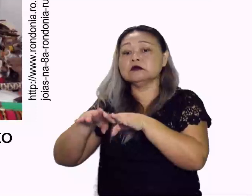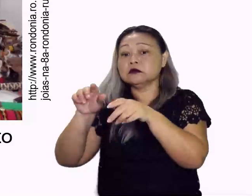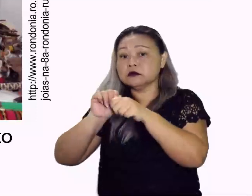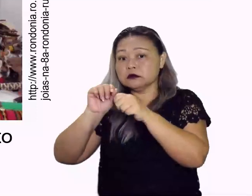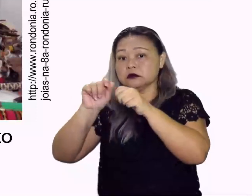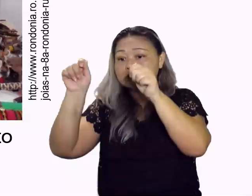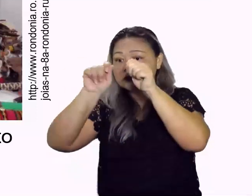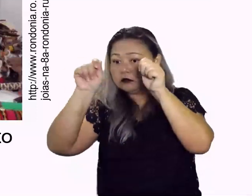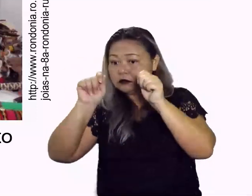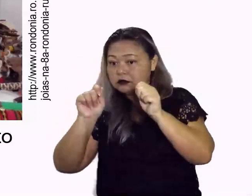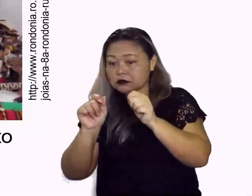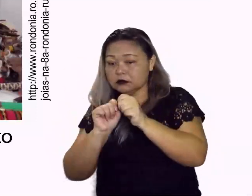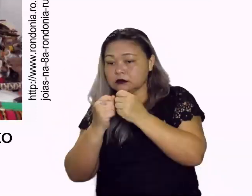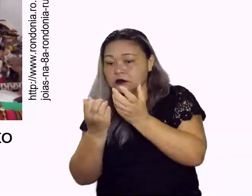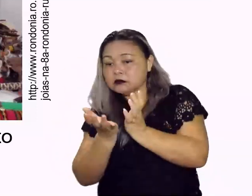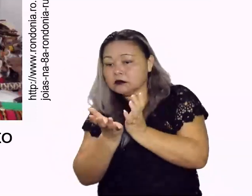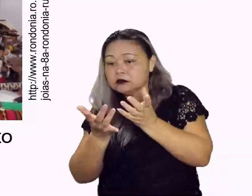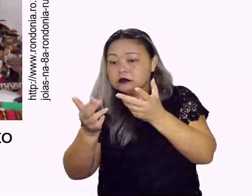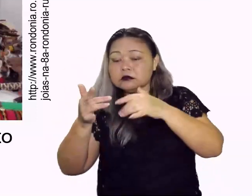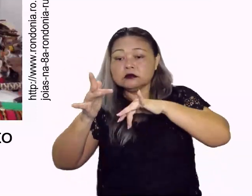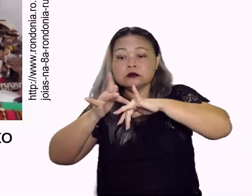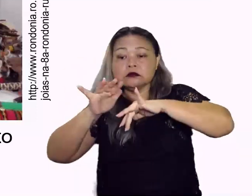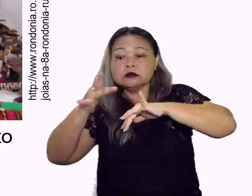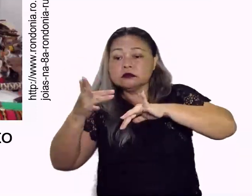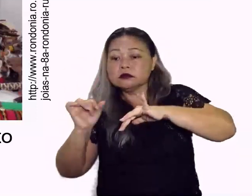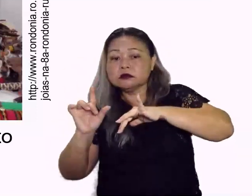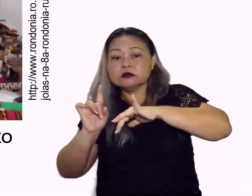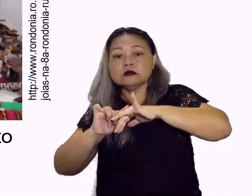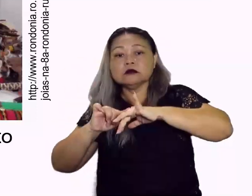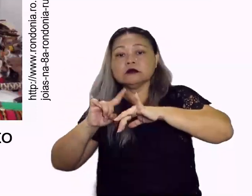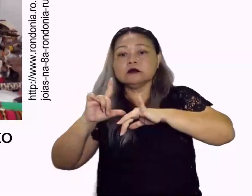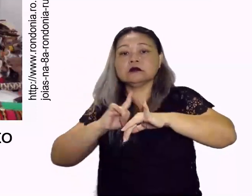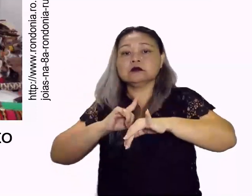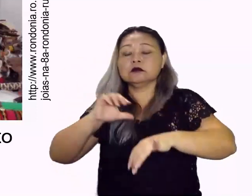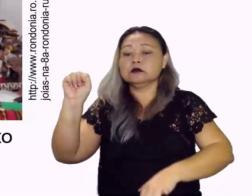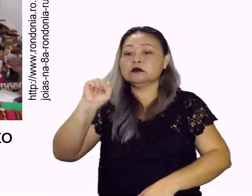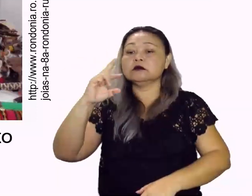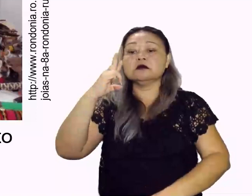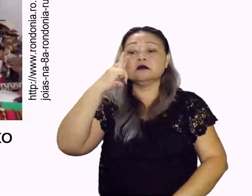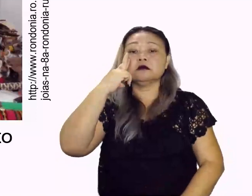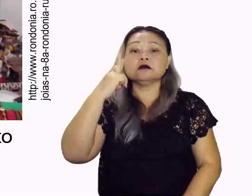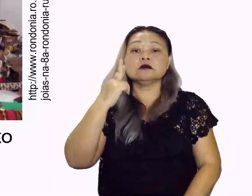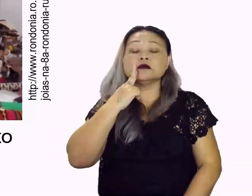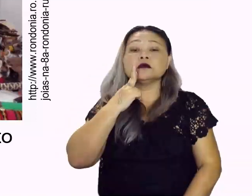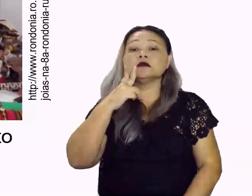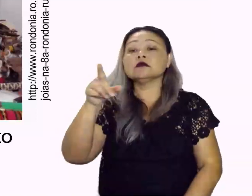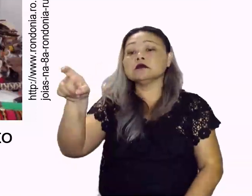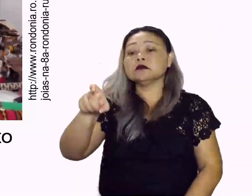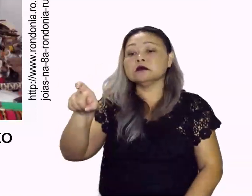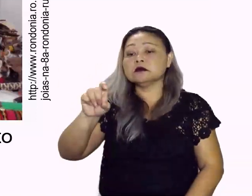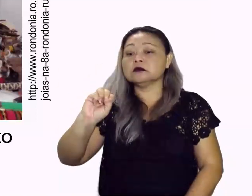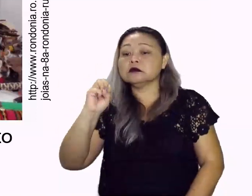artesanato, ó. Viram joias. Por exemplo, na 8ª Rural Show de Ji-Paraná, em Rondônia,